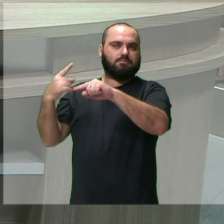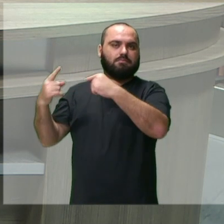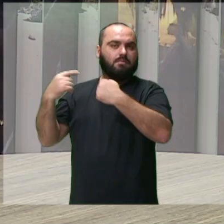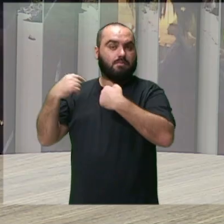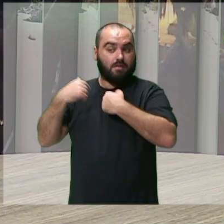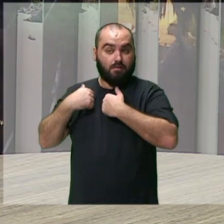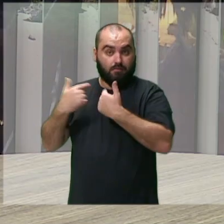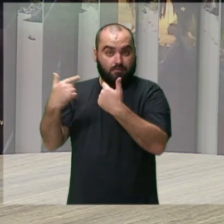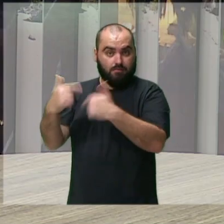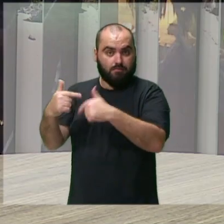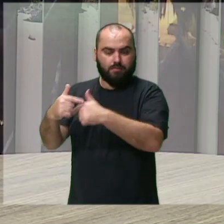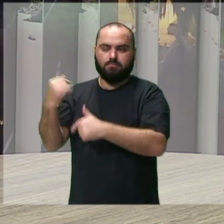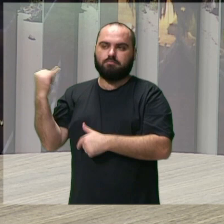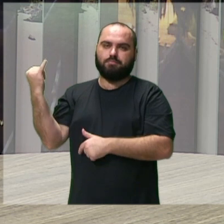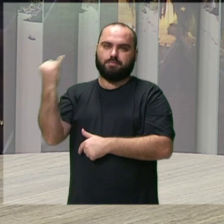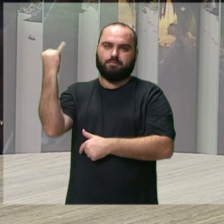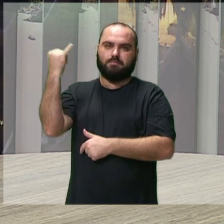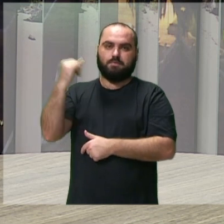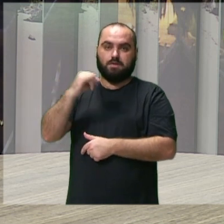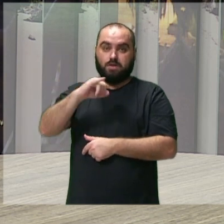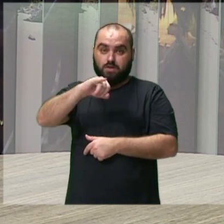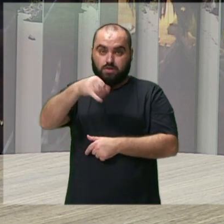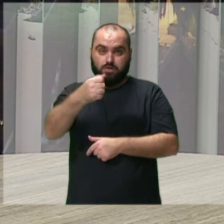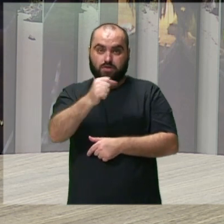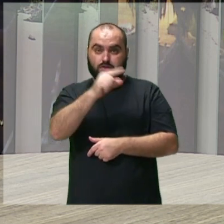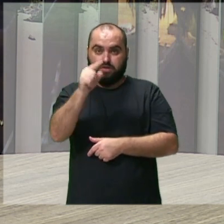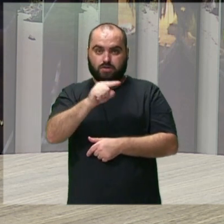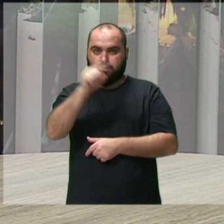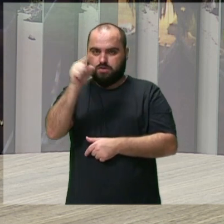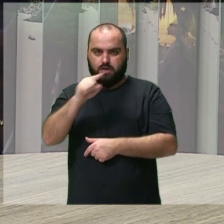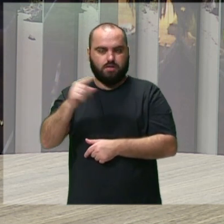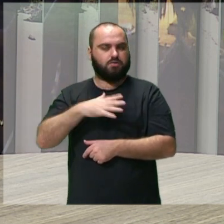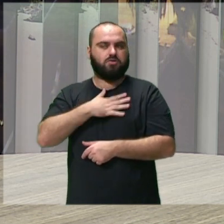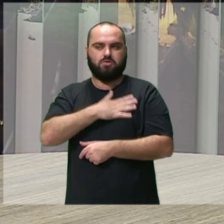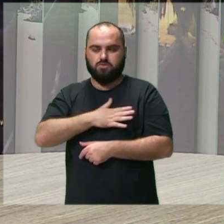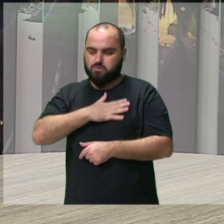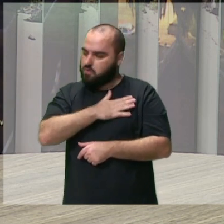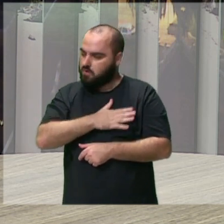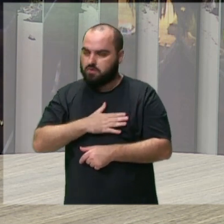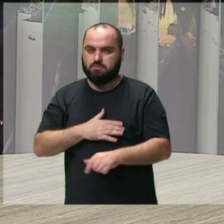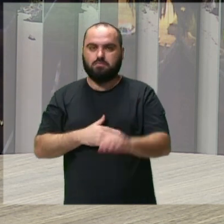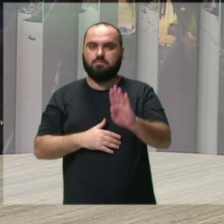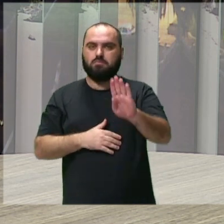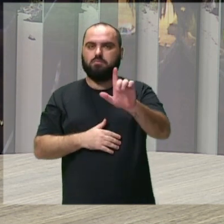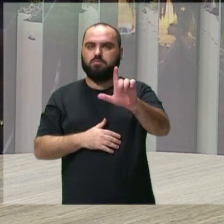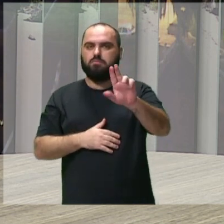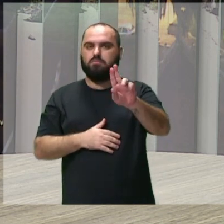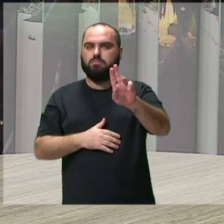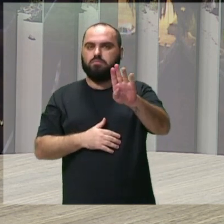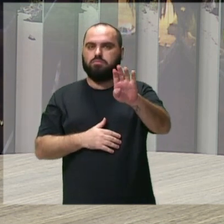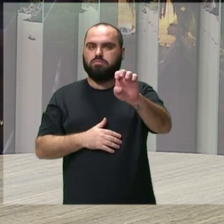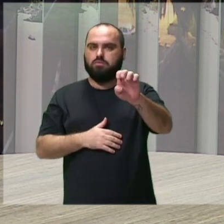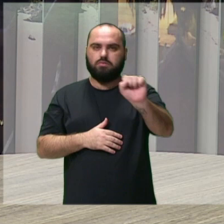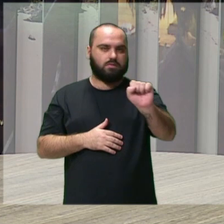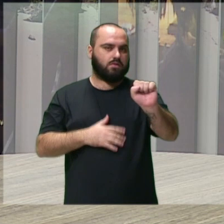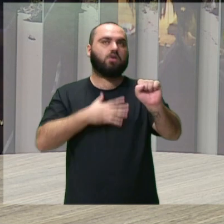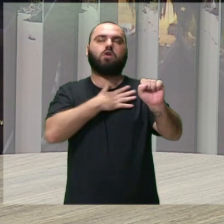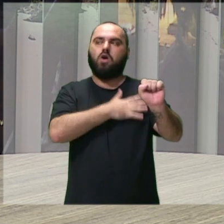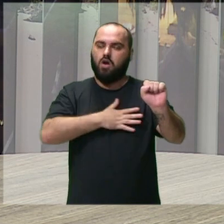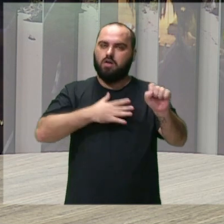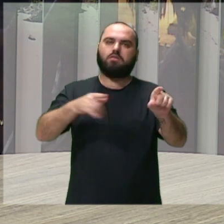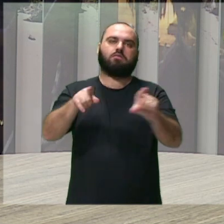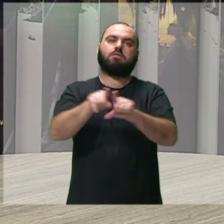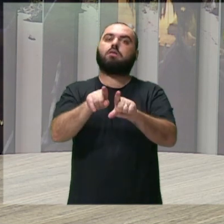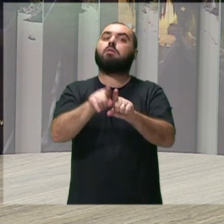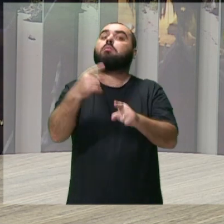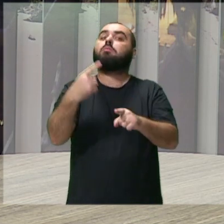acho fundamental. Jazz eu gosto muito, blues também me inspira bastante, porque dentro da arte a